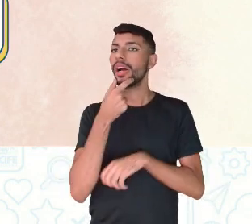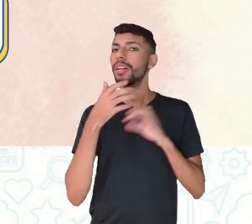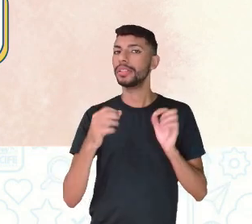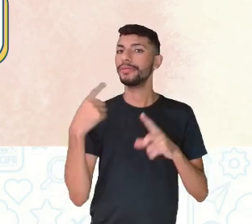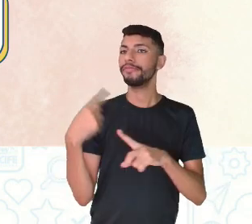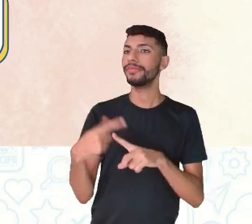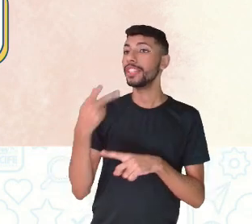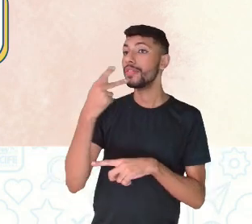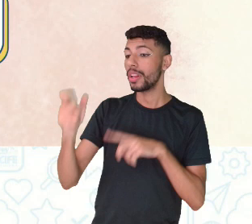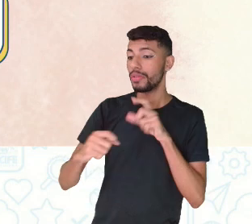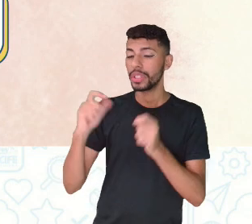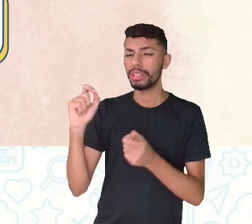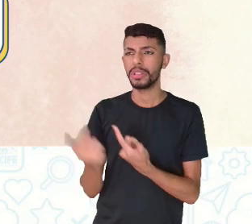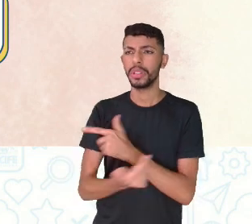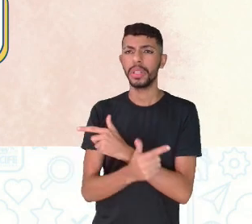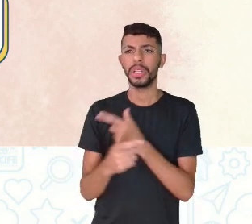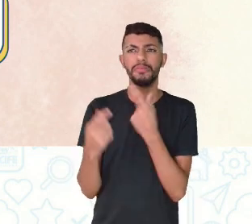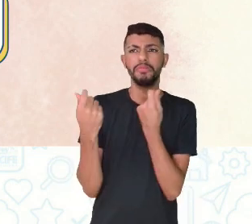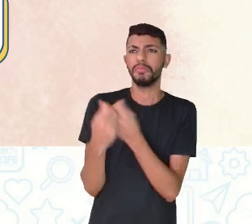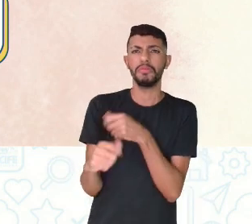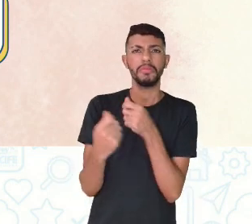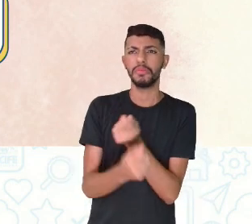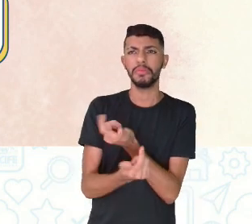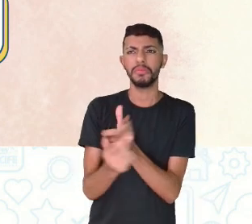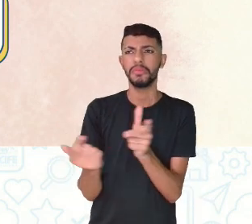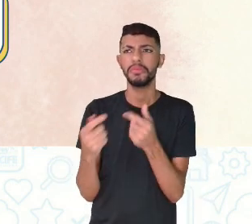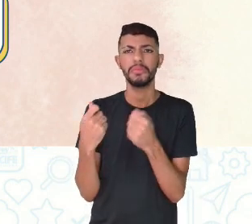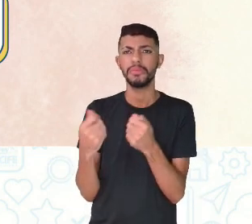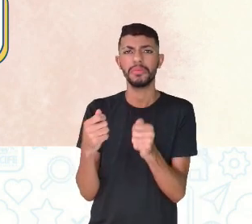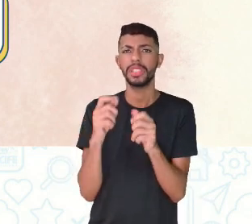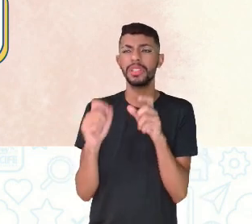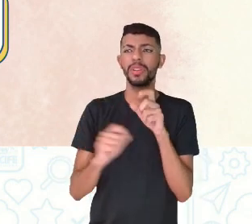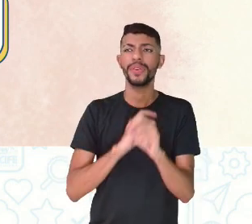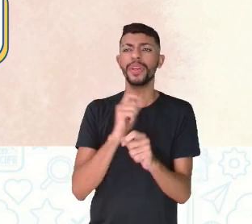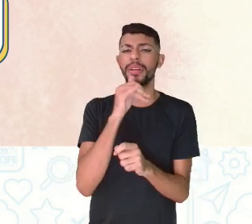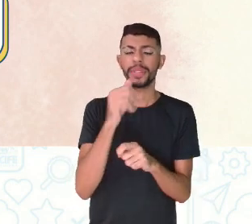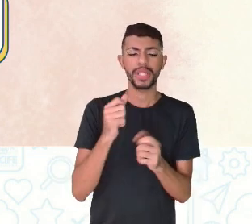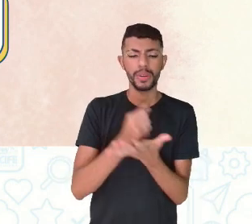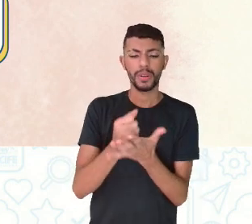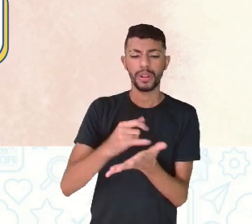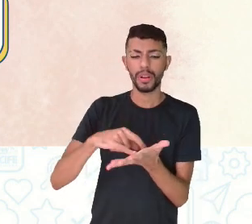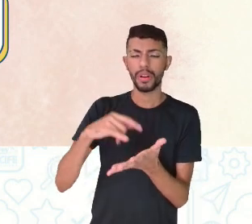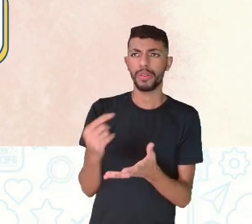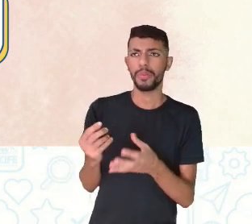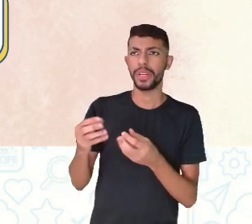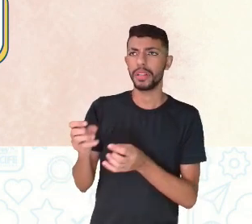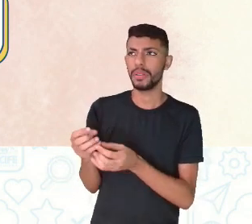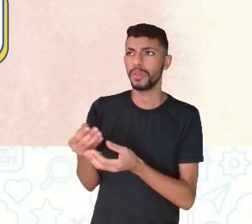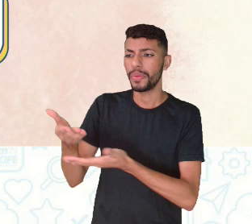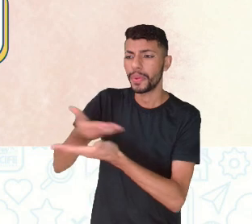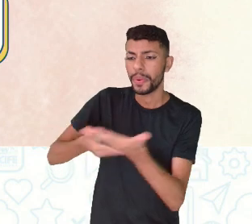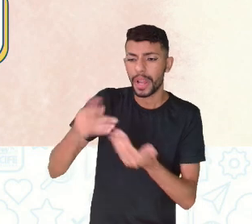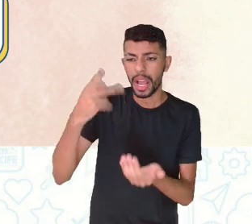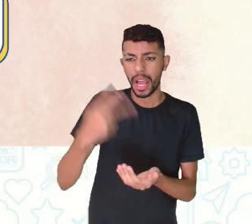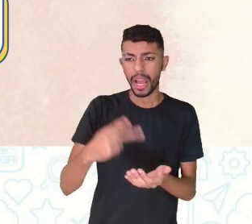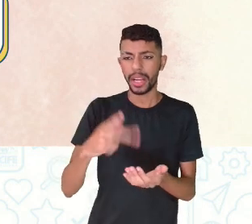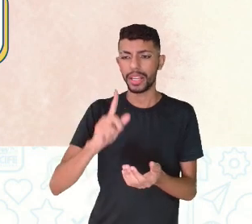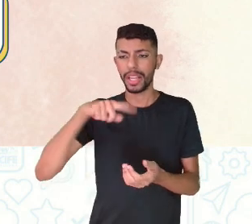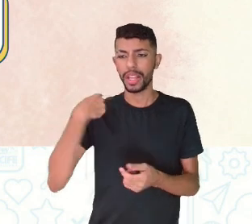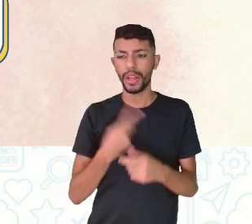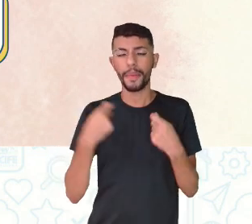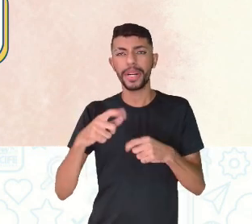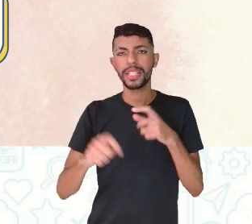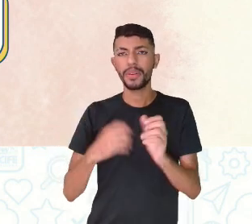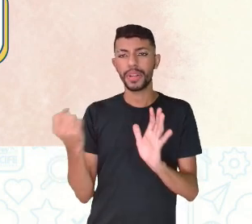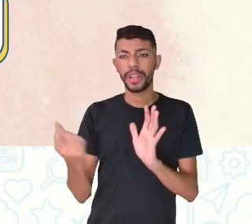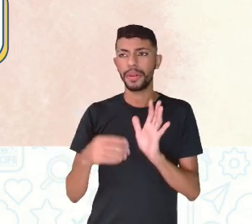eles diziam, não tem necessidade, né? Se um documento de circulação aqui, local, a gente tem que colocar um